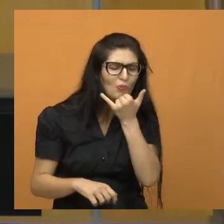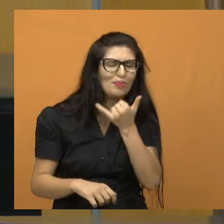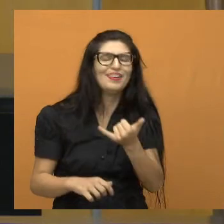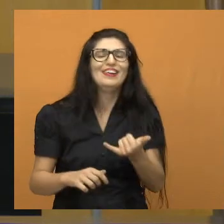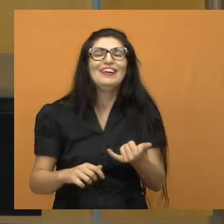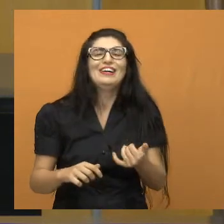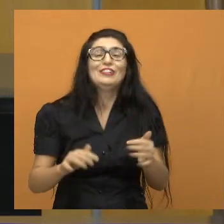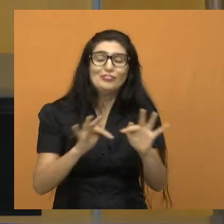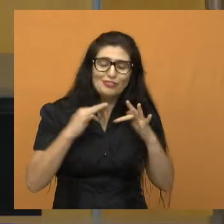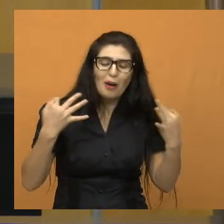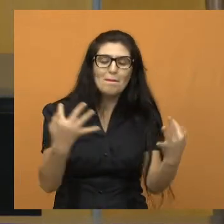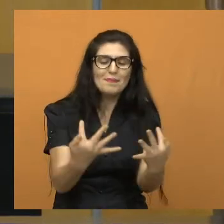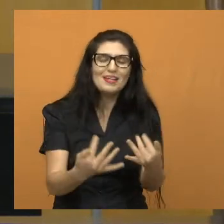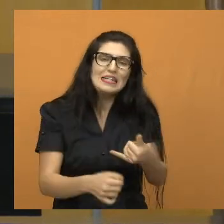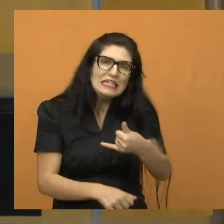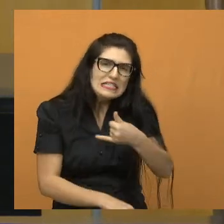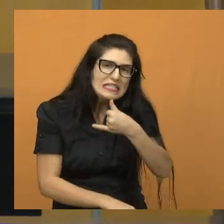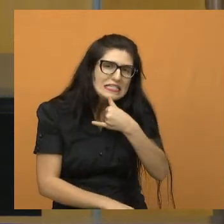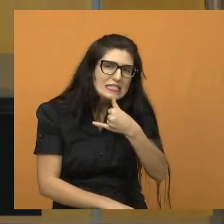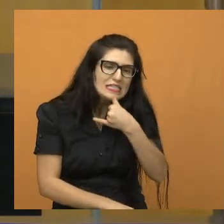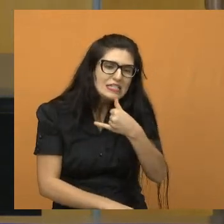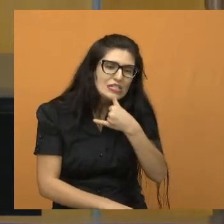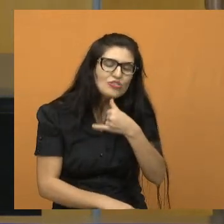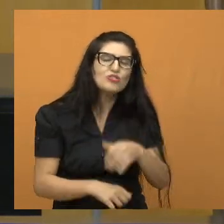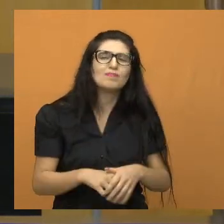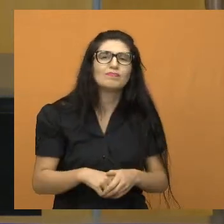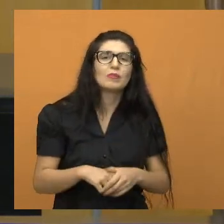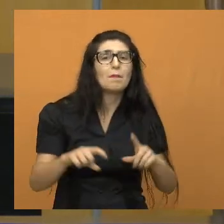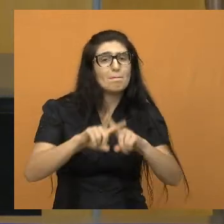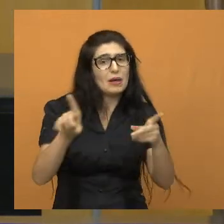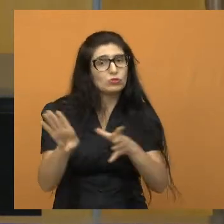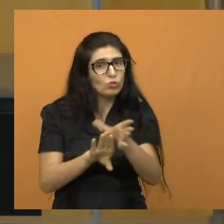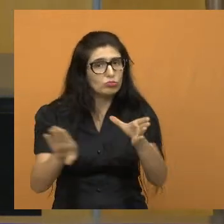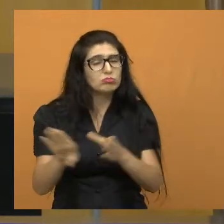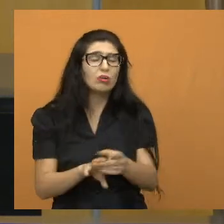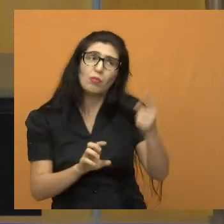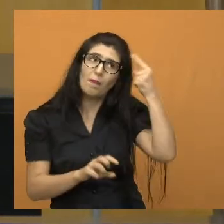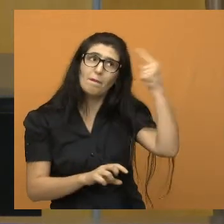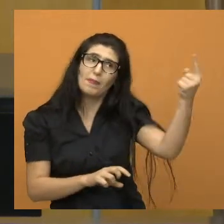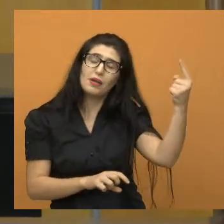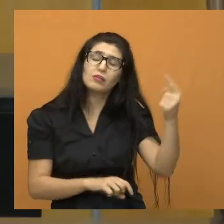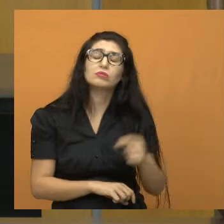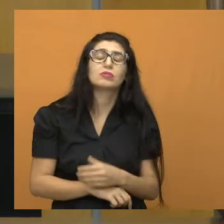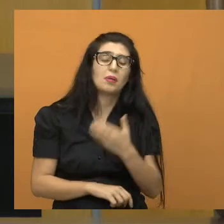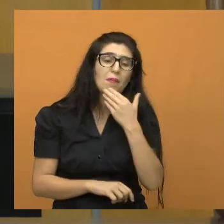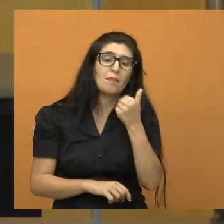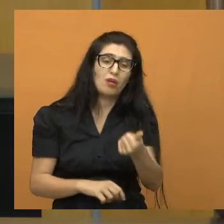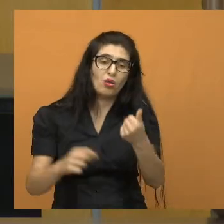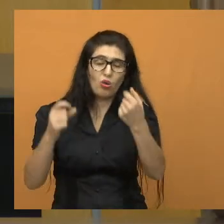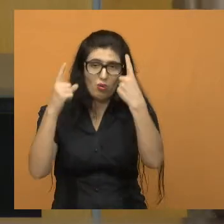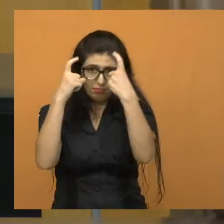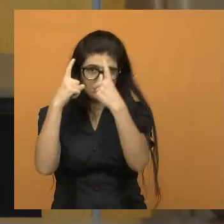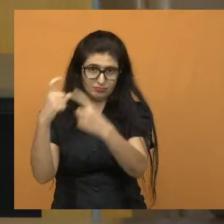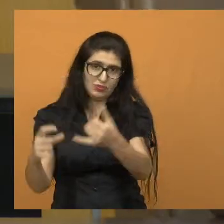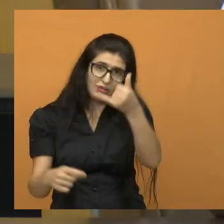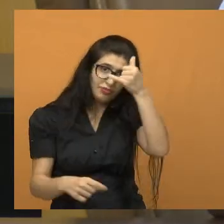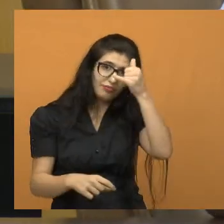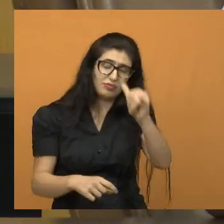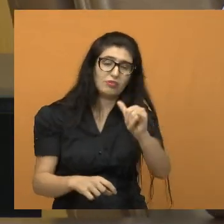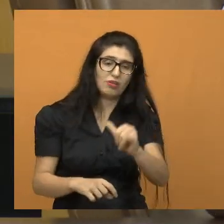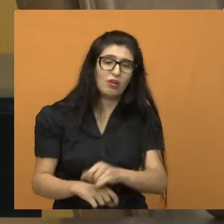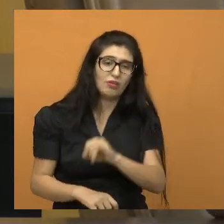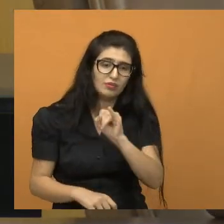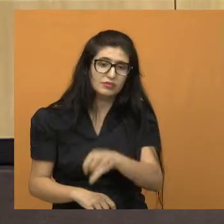muito, mas a prevenção, para mim, sempre é o melhor remédio, tanto para a saúde, como também para as questões sociais da nossa sociedade, que está muito ferida.